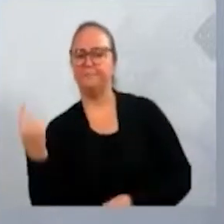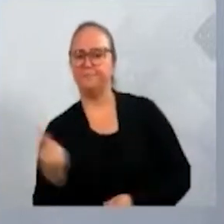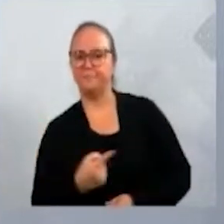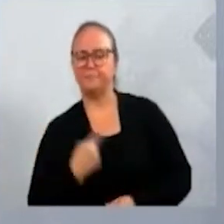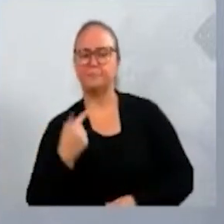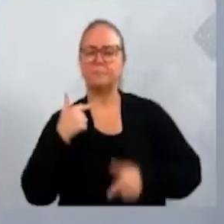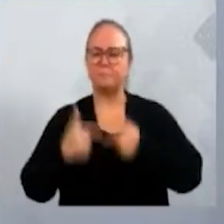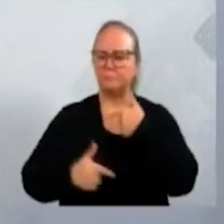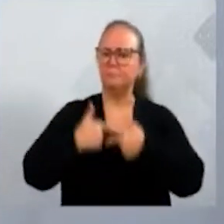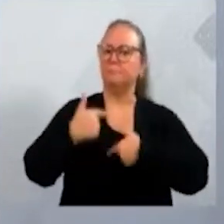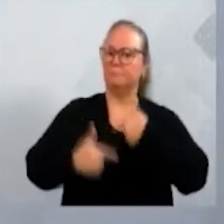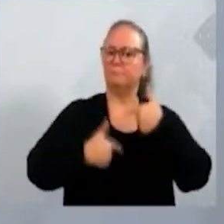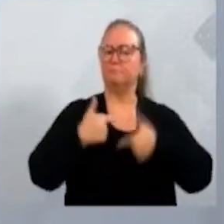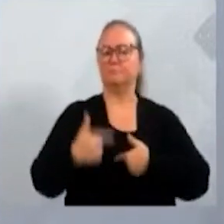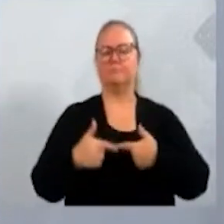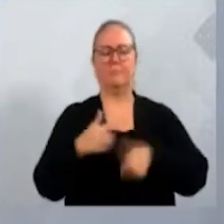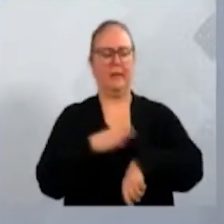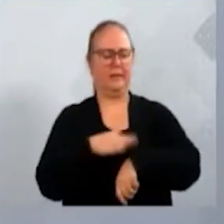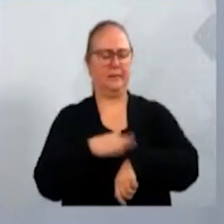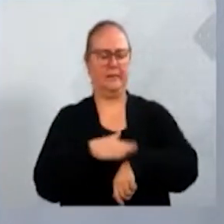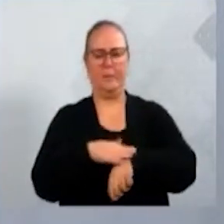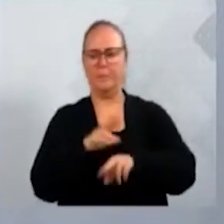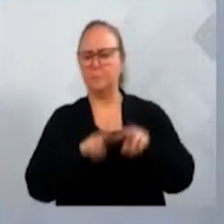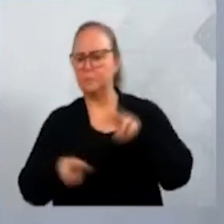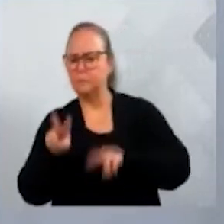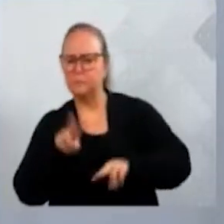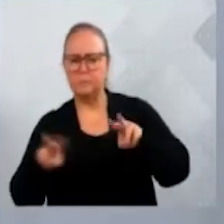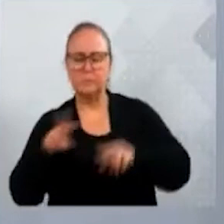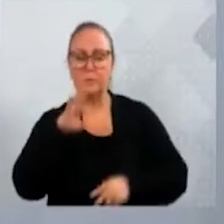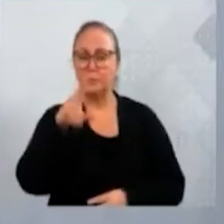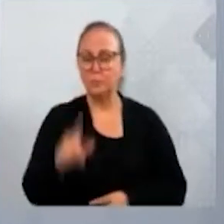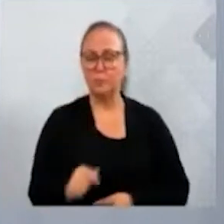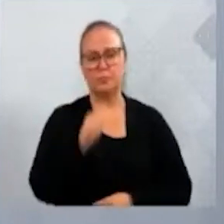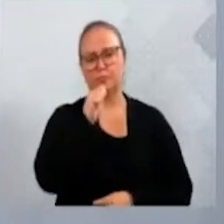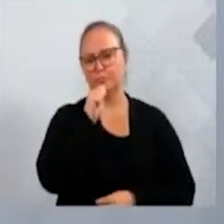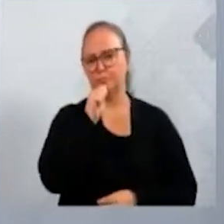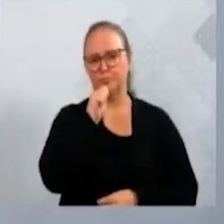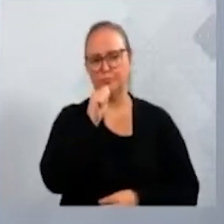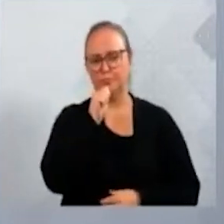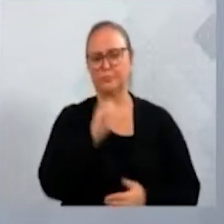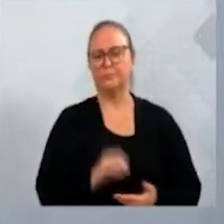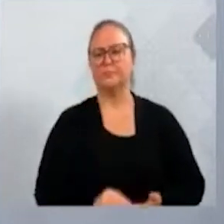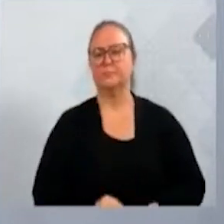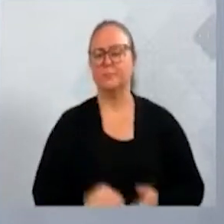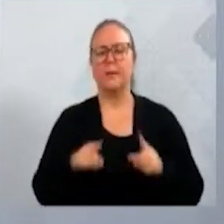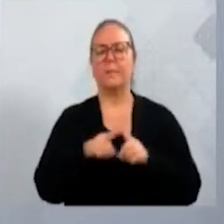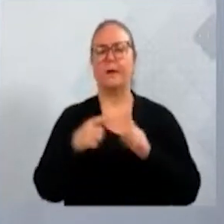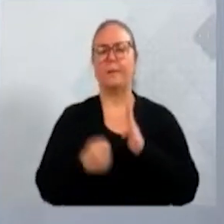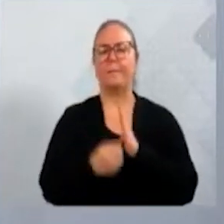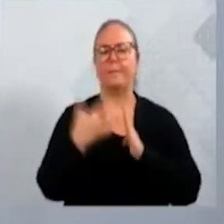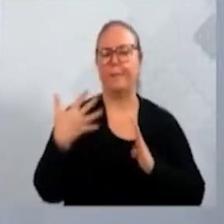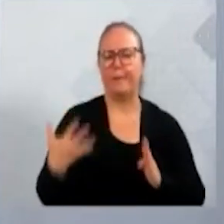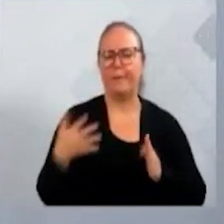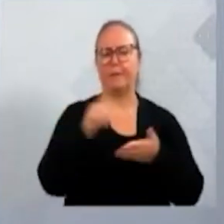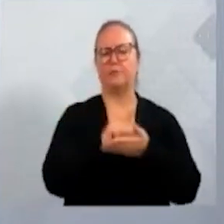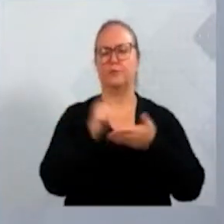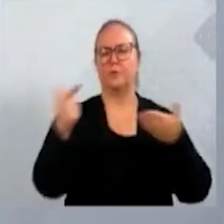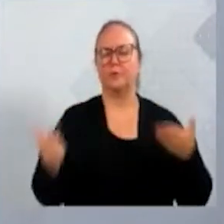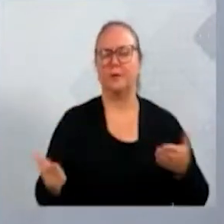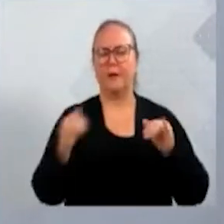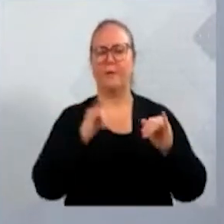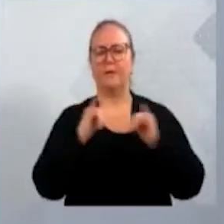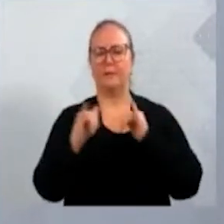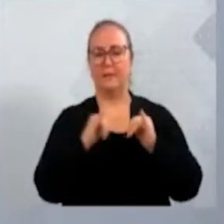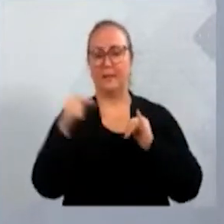averiguar todos os fatos o que acontece e os meios de comunicação como blogs jornais e a própria